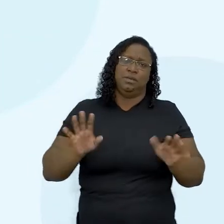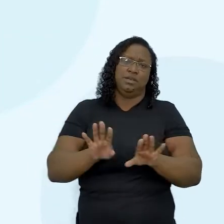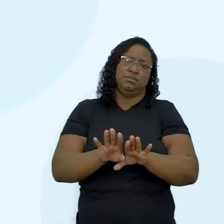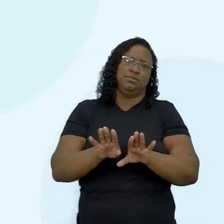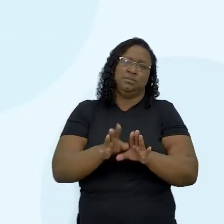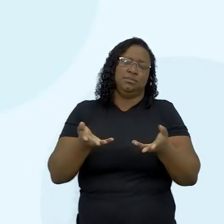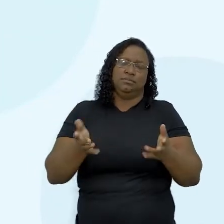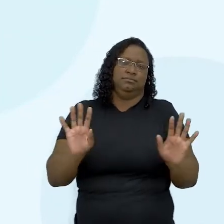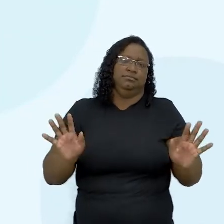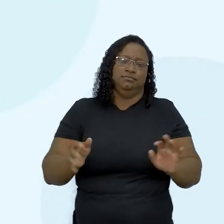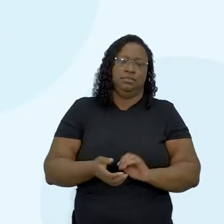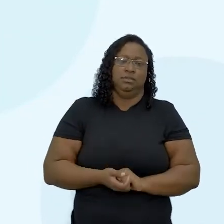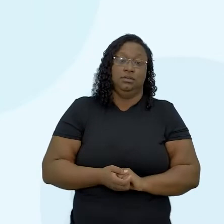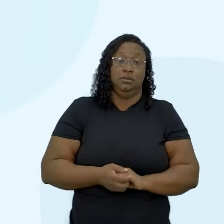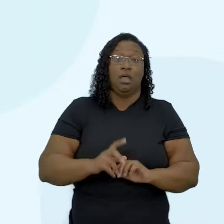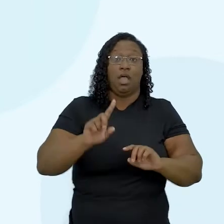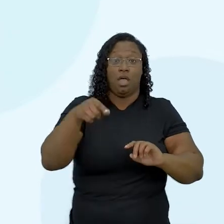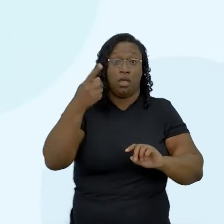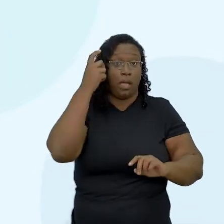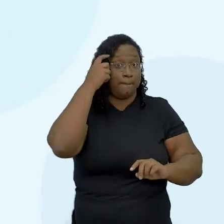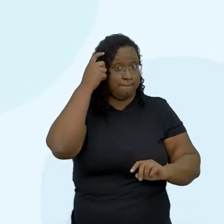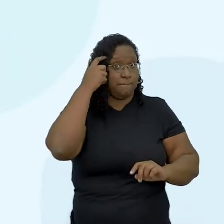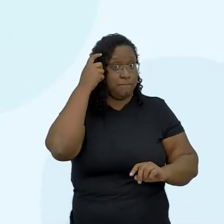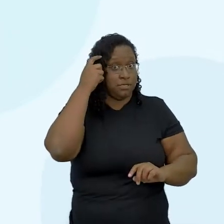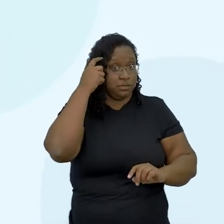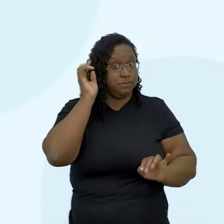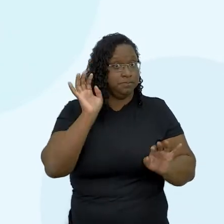consumir. Legal. Boa. Outra coisa pra gente pensar, ó.